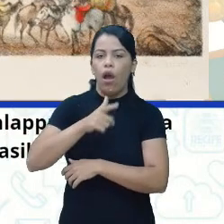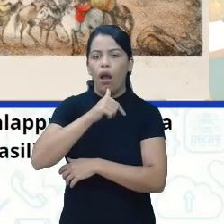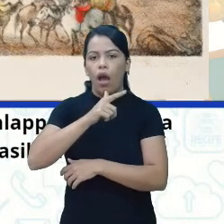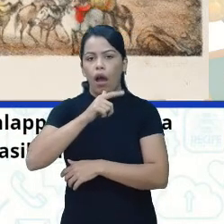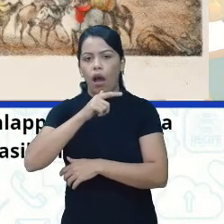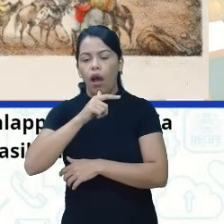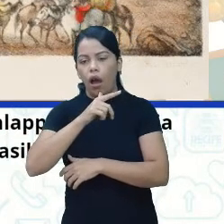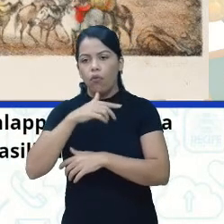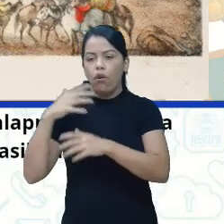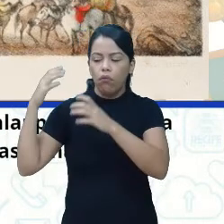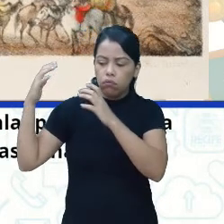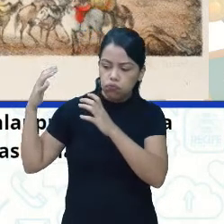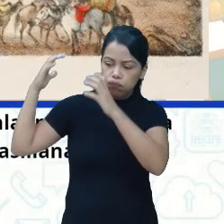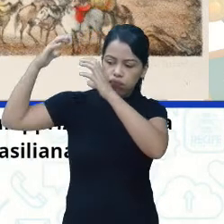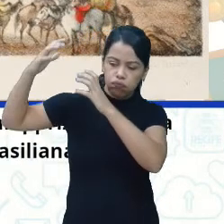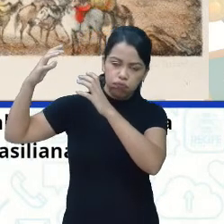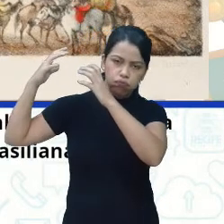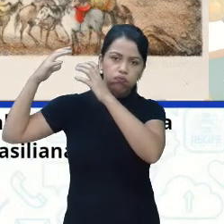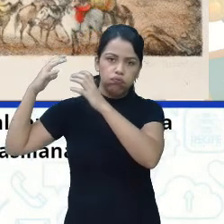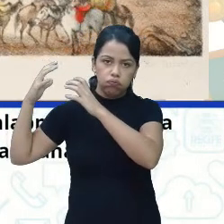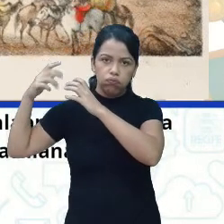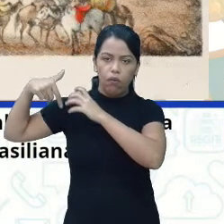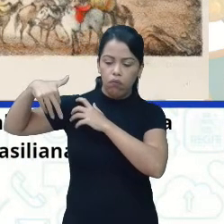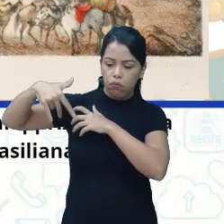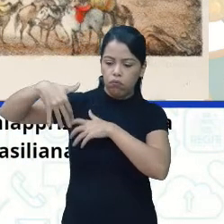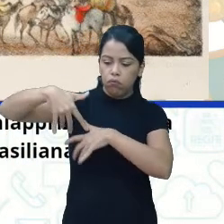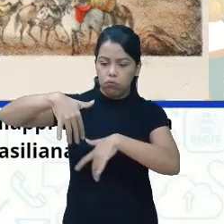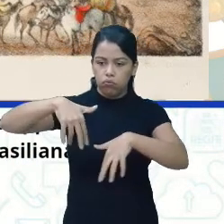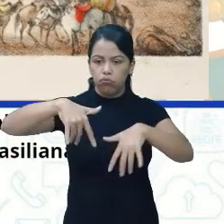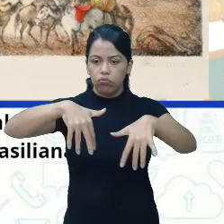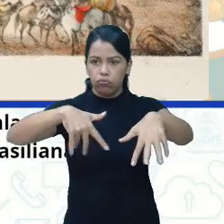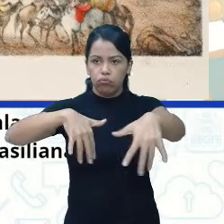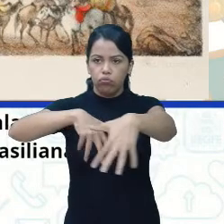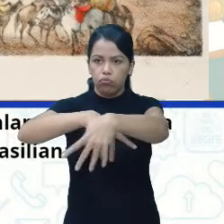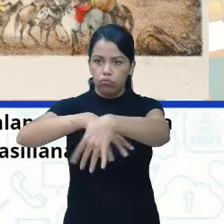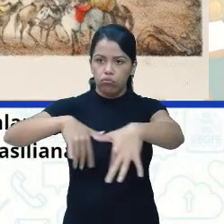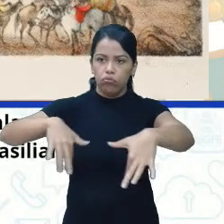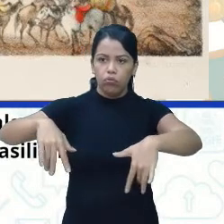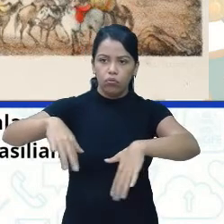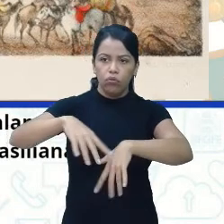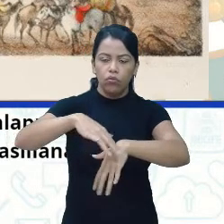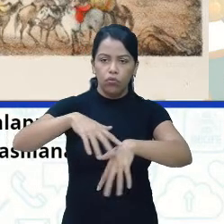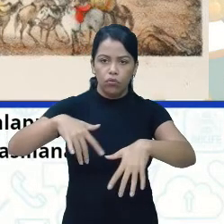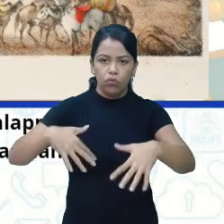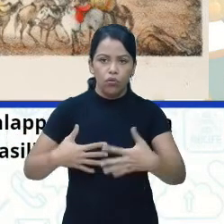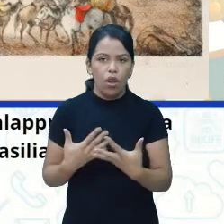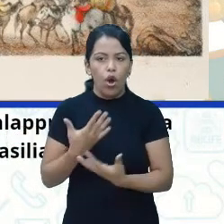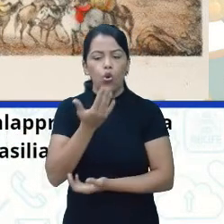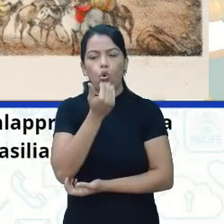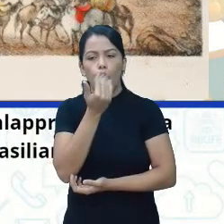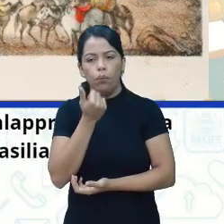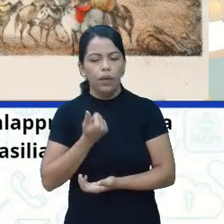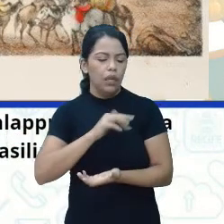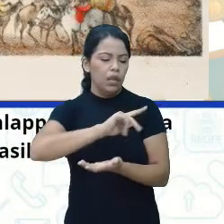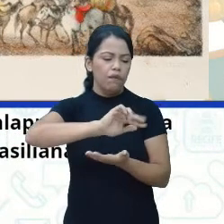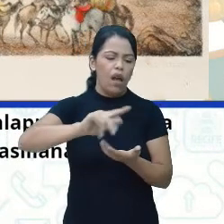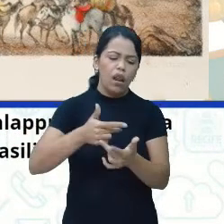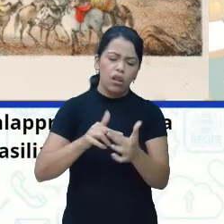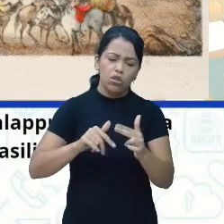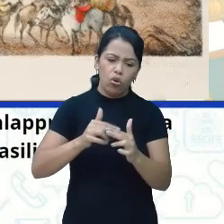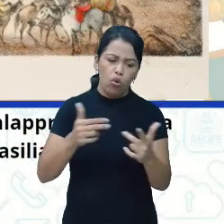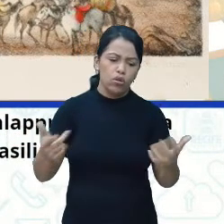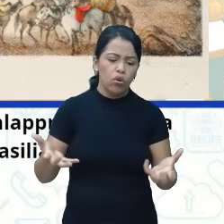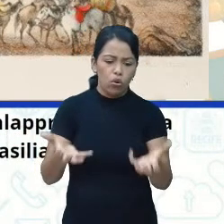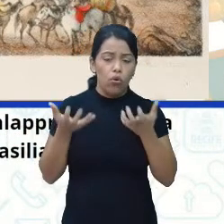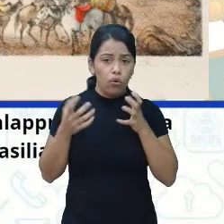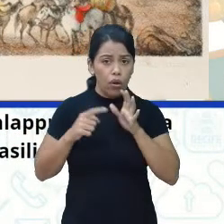água, né? Estão carregando também alguns sacos, né? Enfim, alimentos, enfim, diversos produtos. Mas o que eu quero